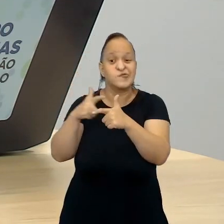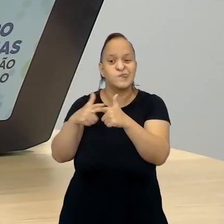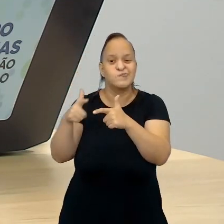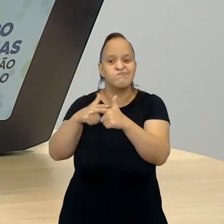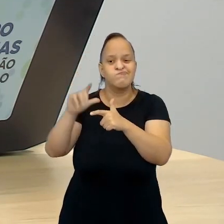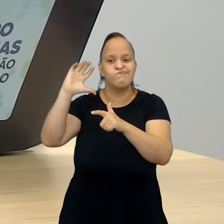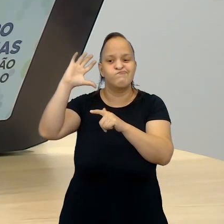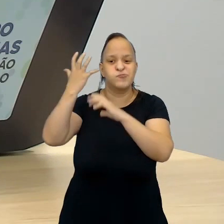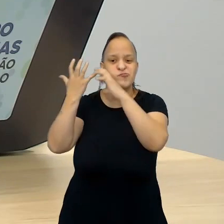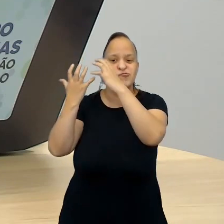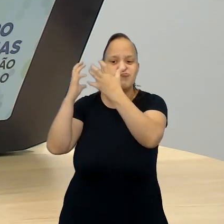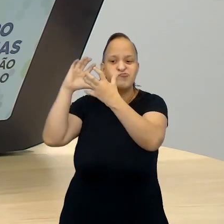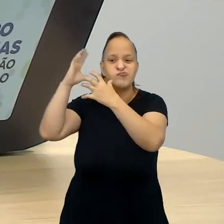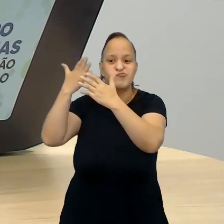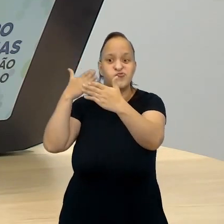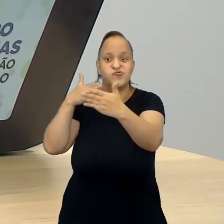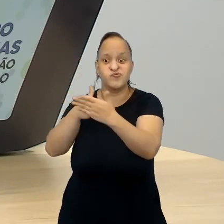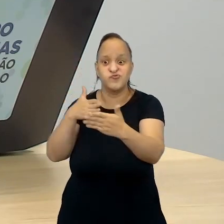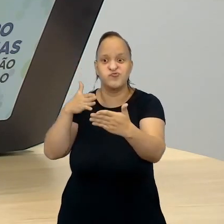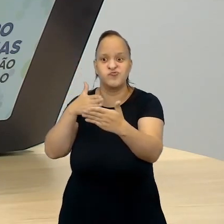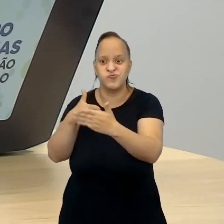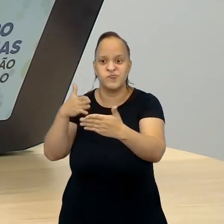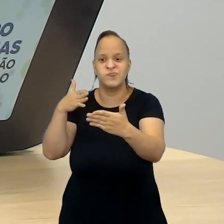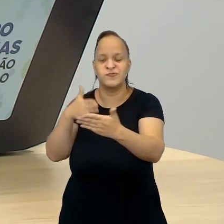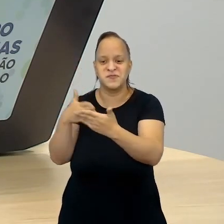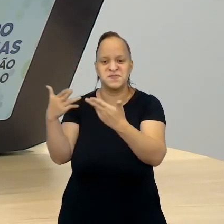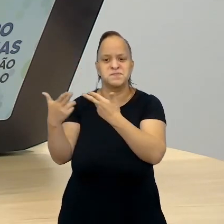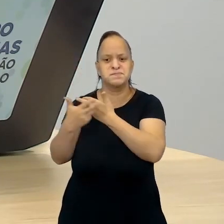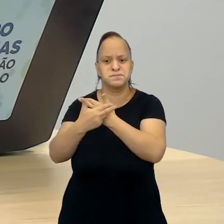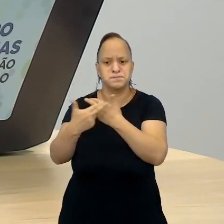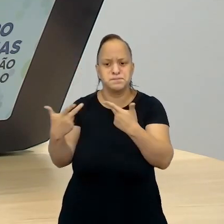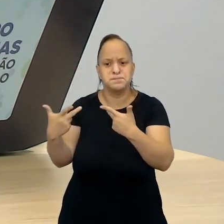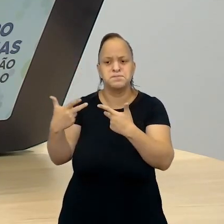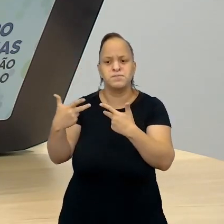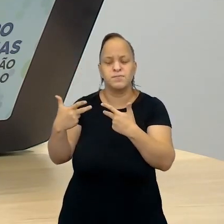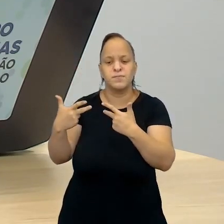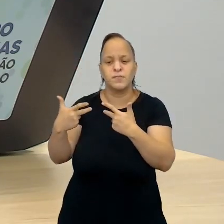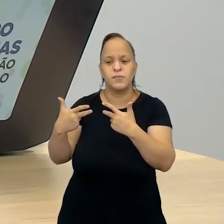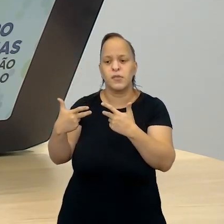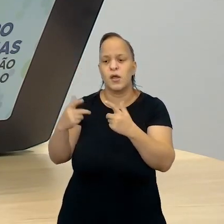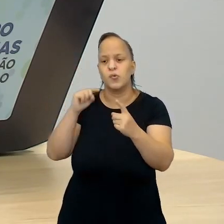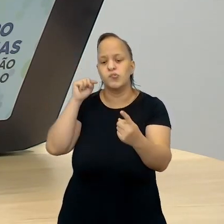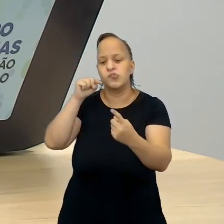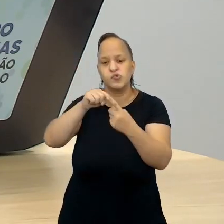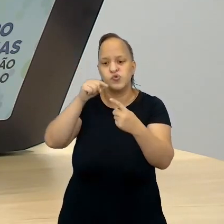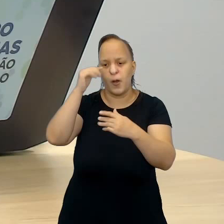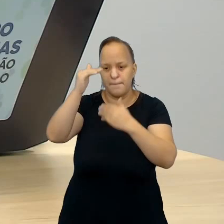né? Os obstáculos que ocorrem no desenvolvimento do trabalho